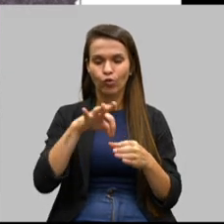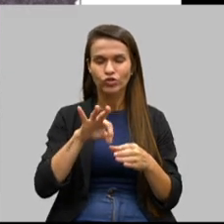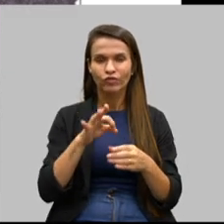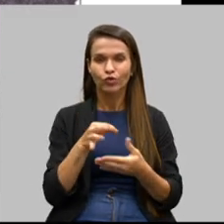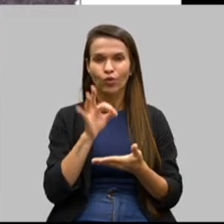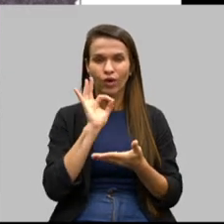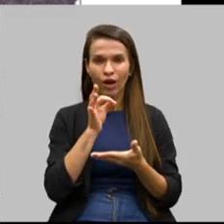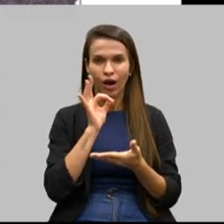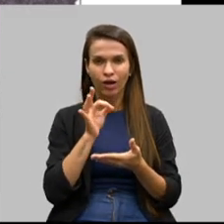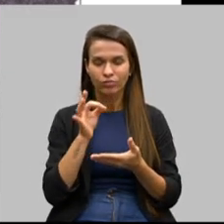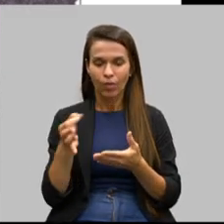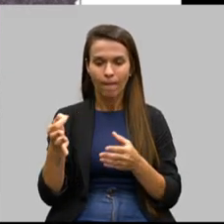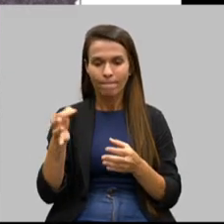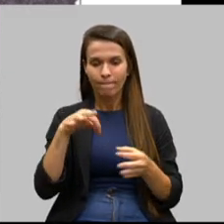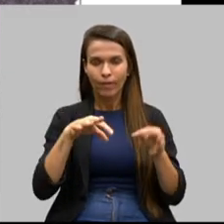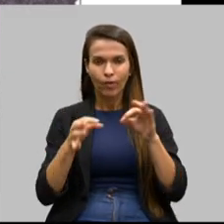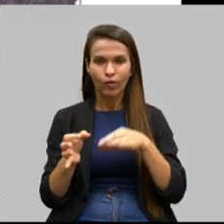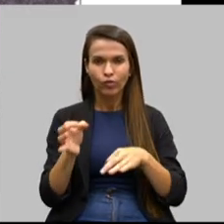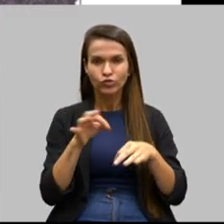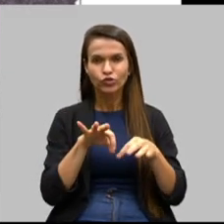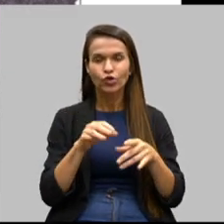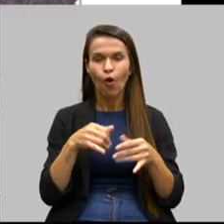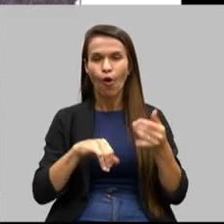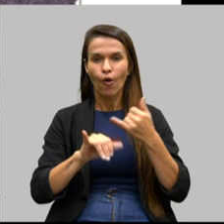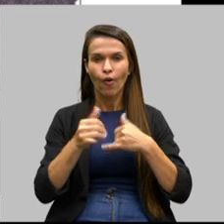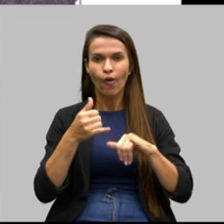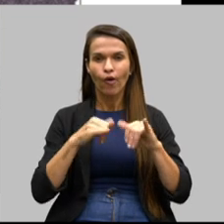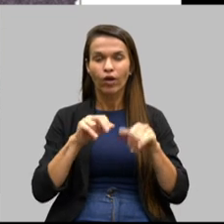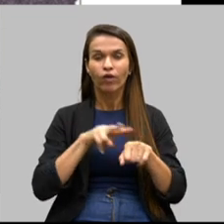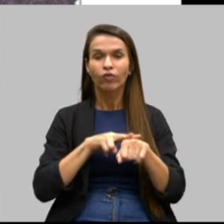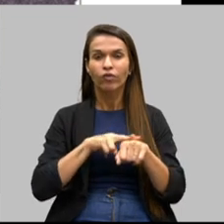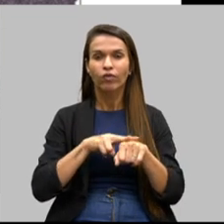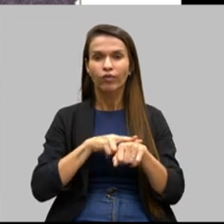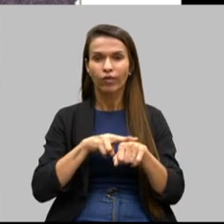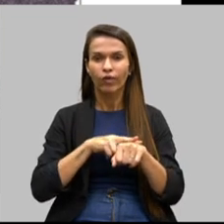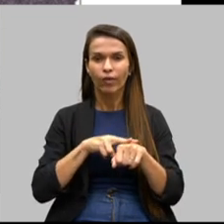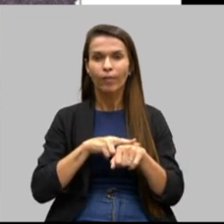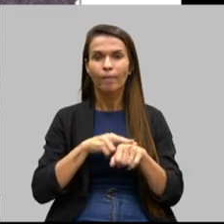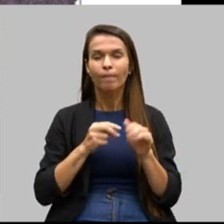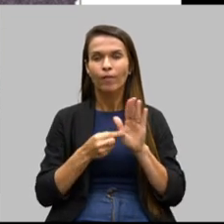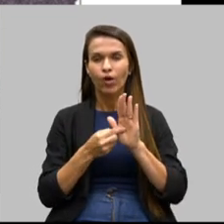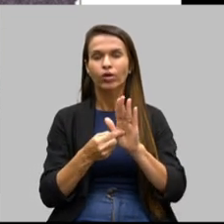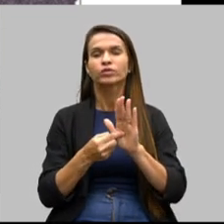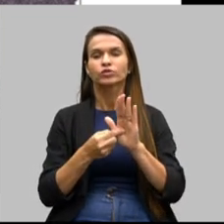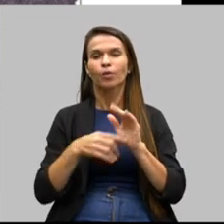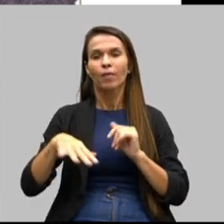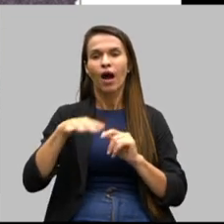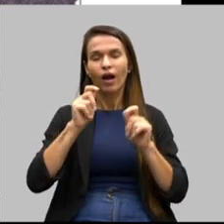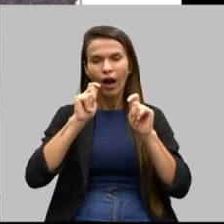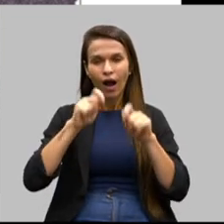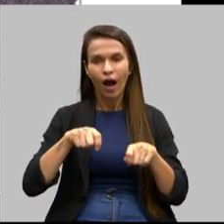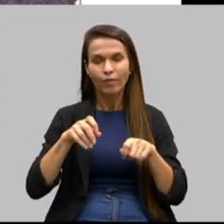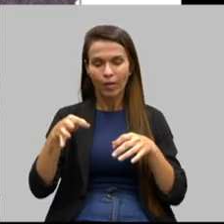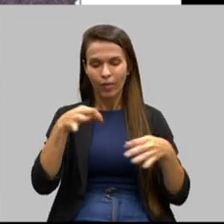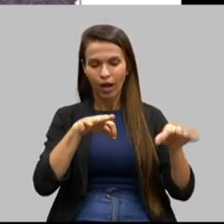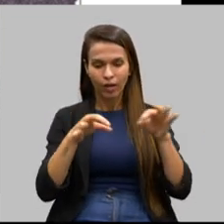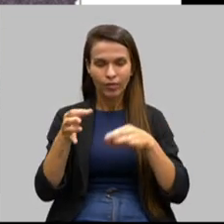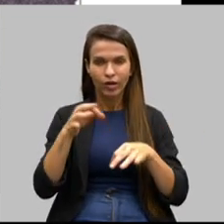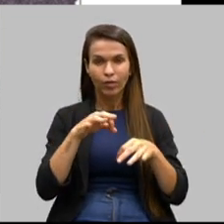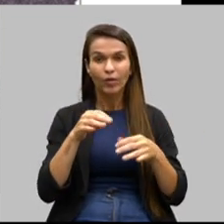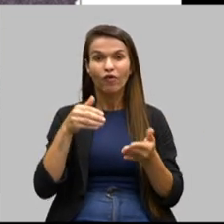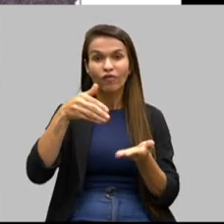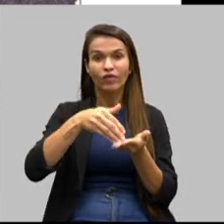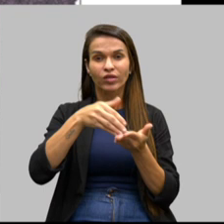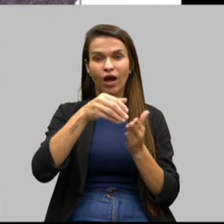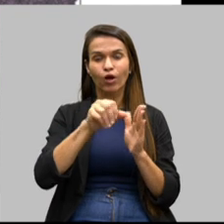Plantio de oliveiras. O verde indica umas áreas aptas ao plantio. Indo para o final do século, que é